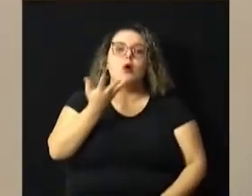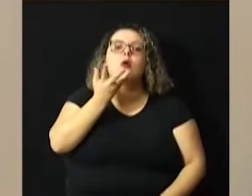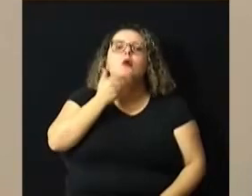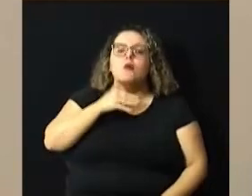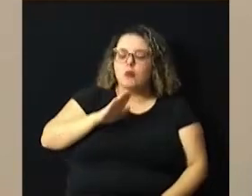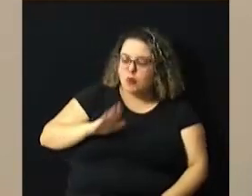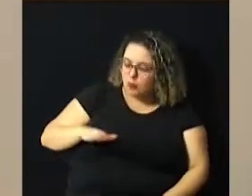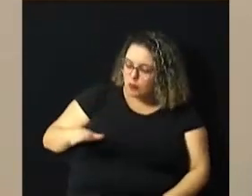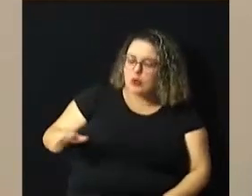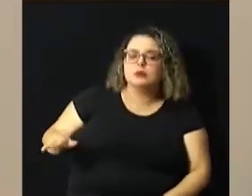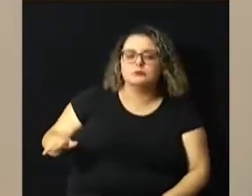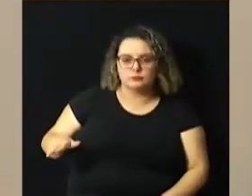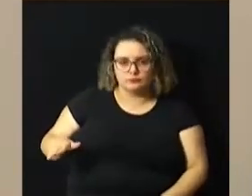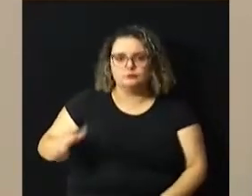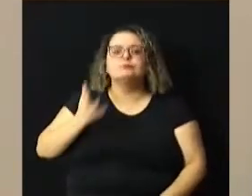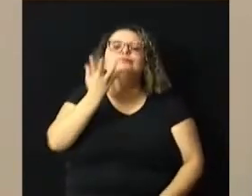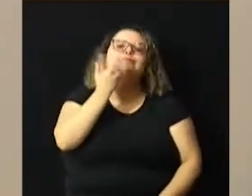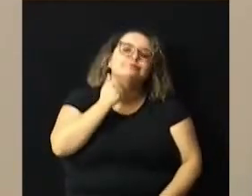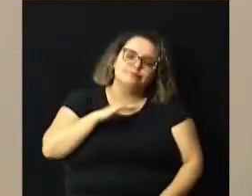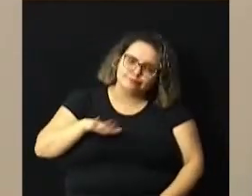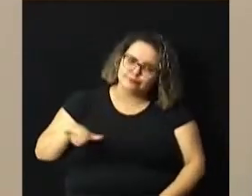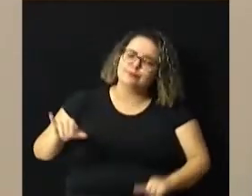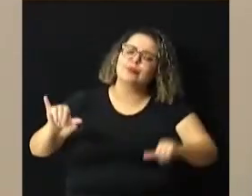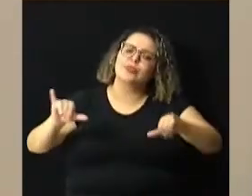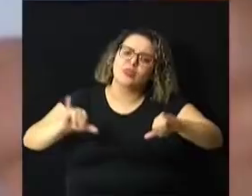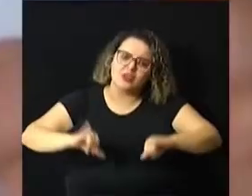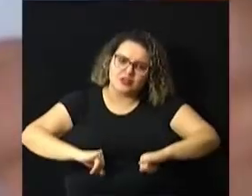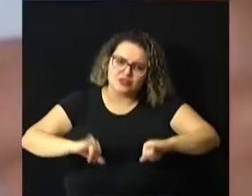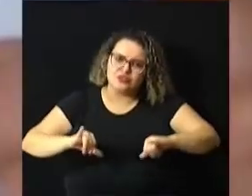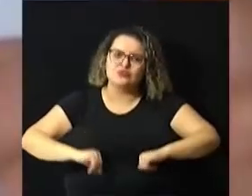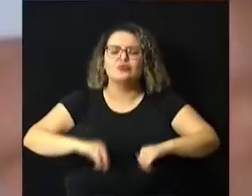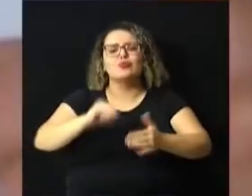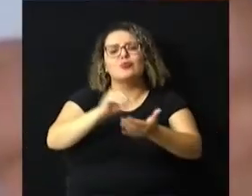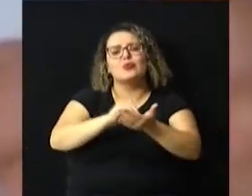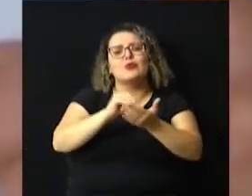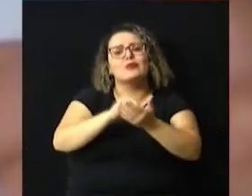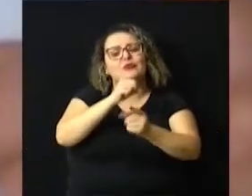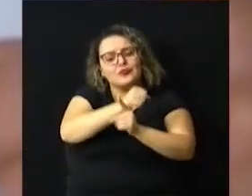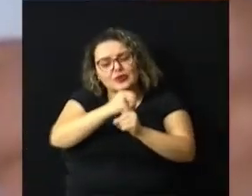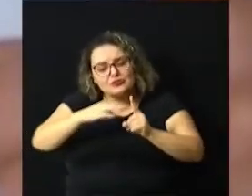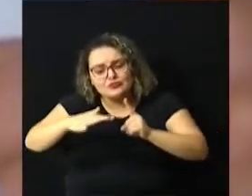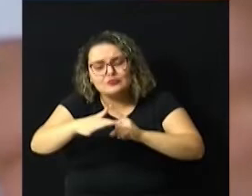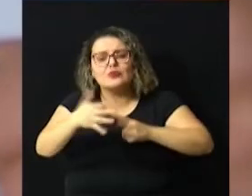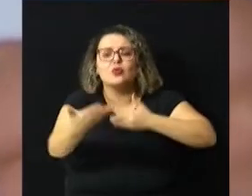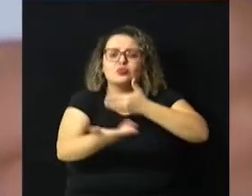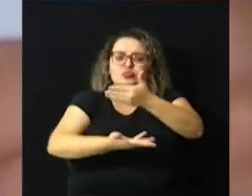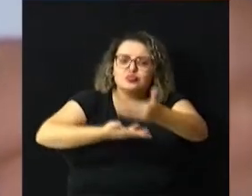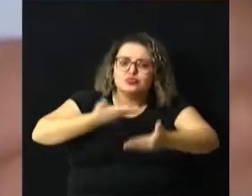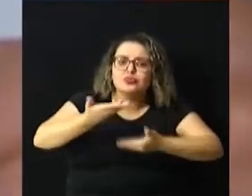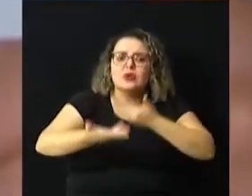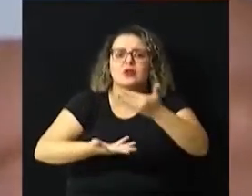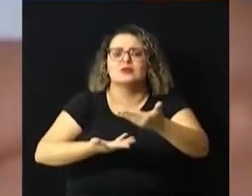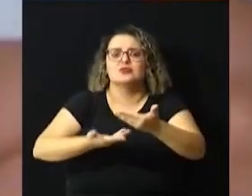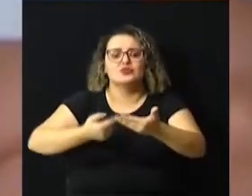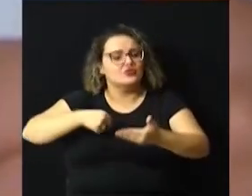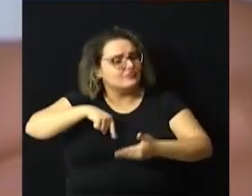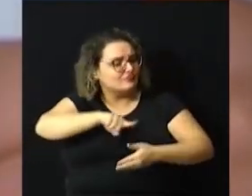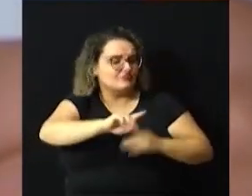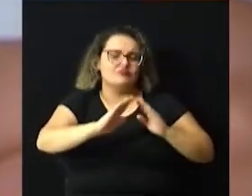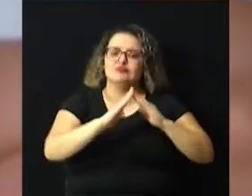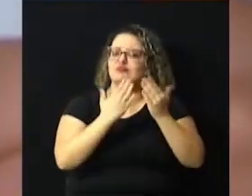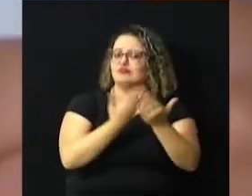infância, né? Então, assim, as crianças sofreram muito com a falta de socialização, com a questão de não ir até a escola,